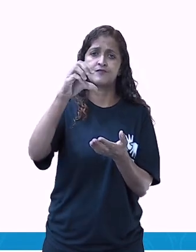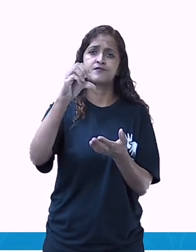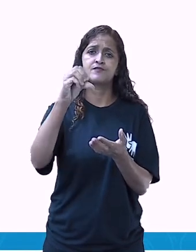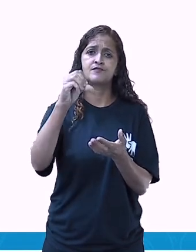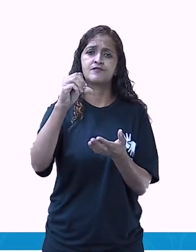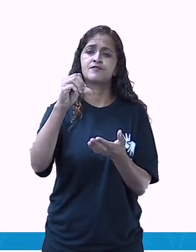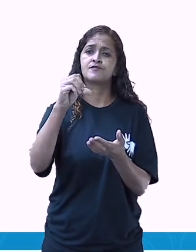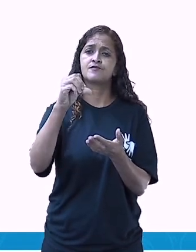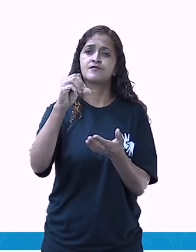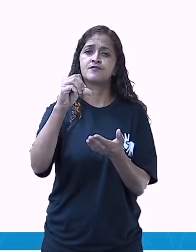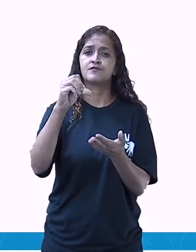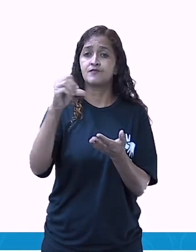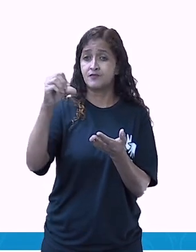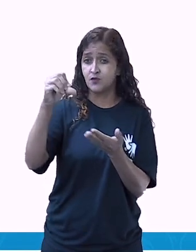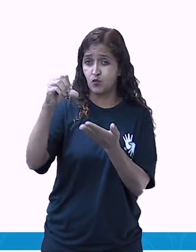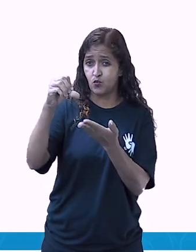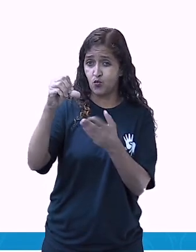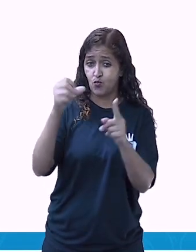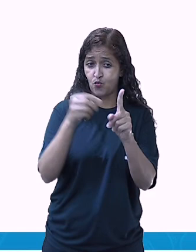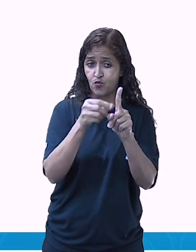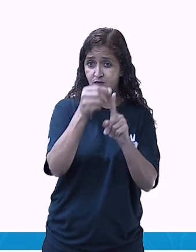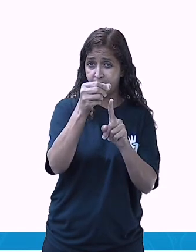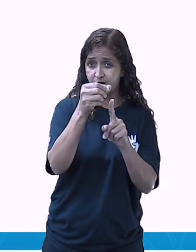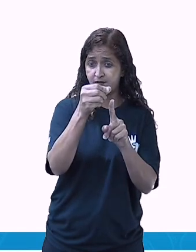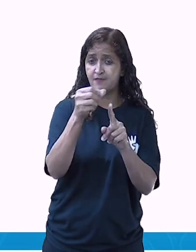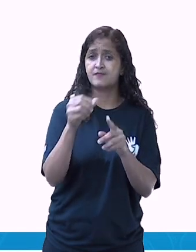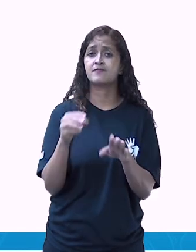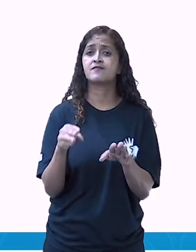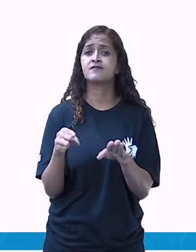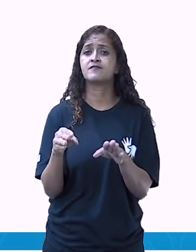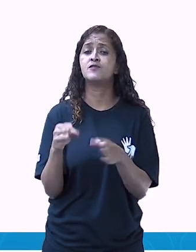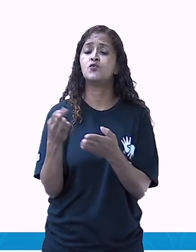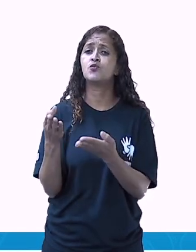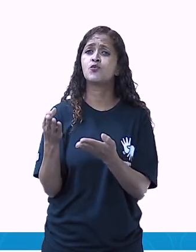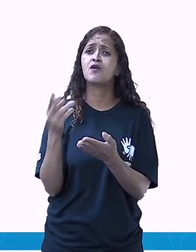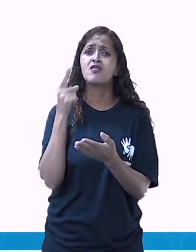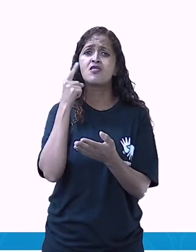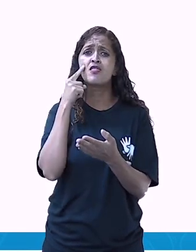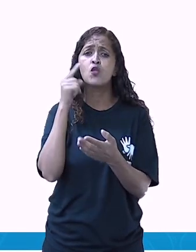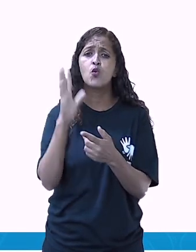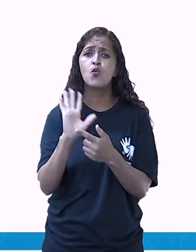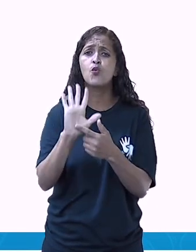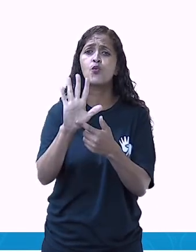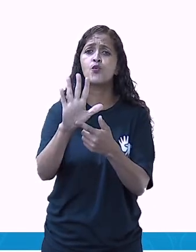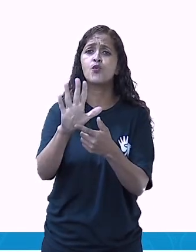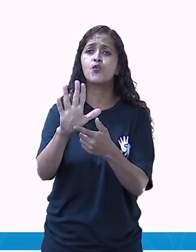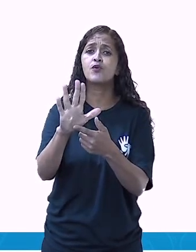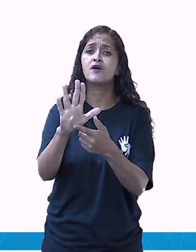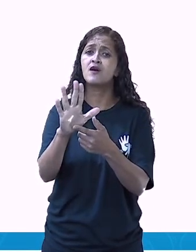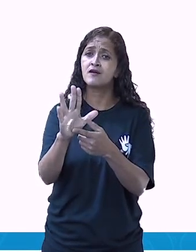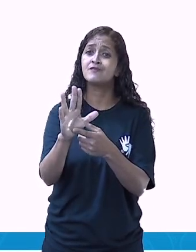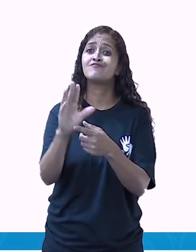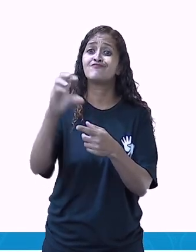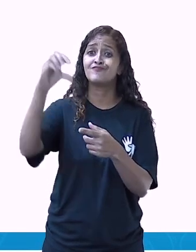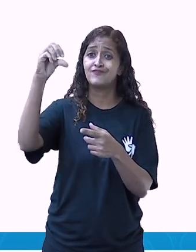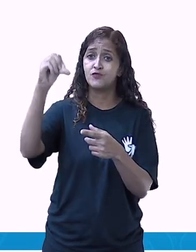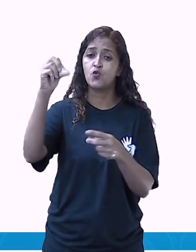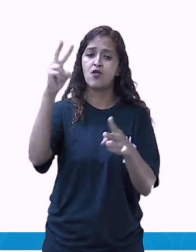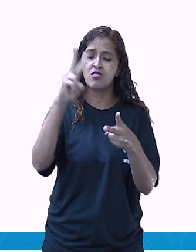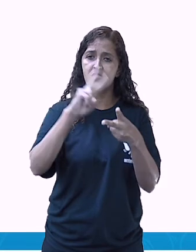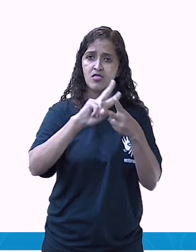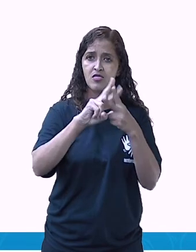579. O 9 não é a unidade? E aqui está falando que o 9 é um número ímpar. Então,